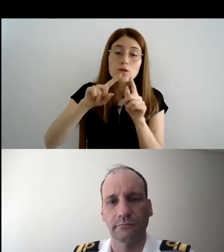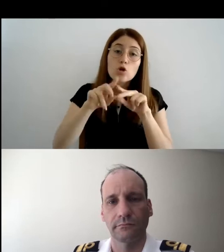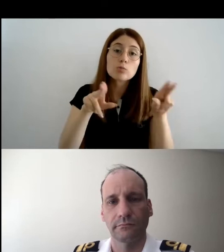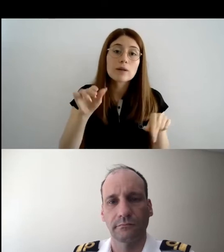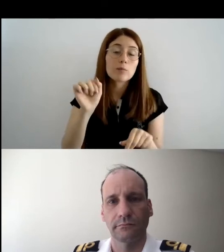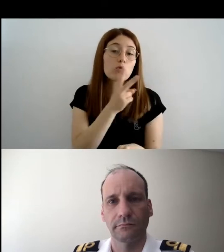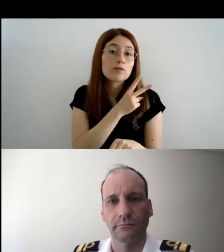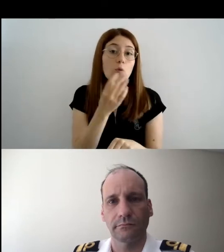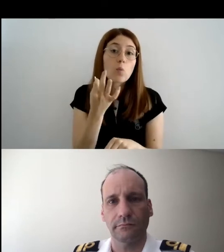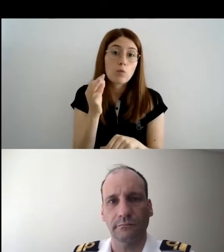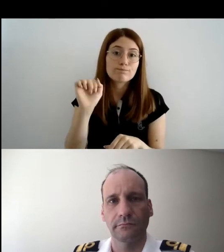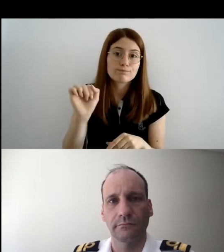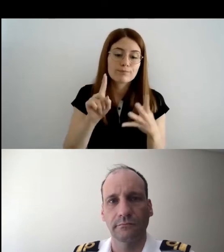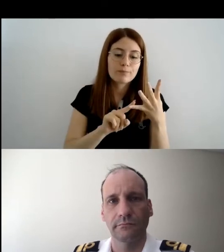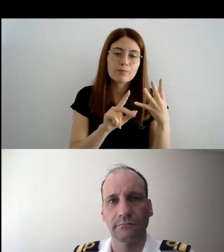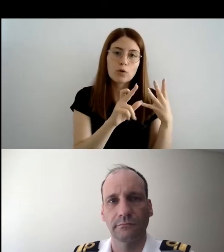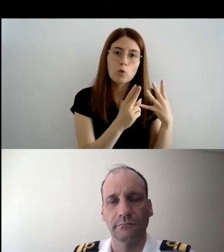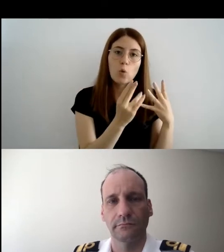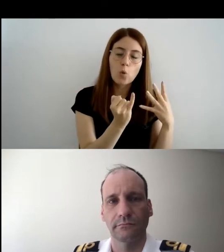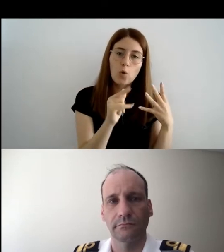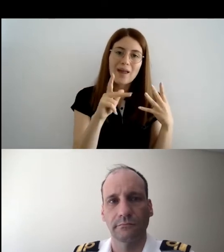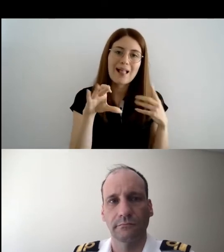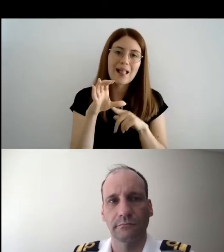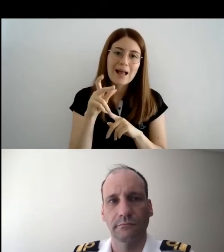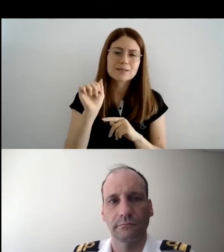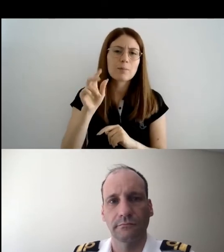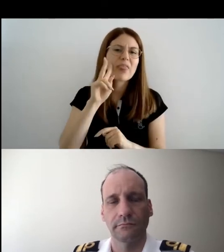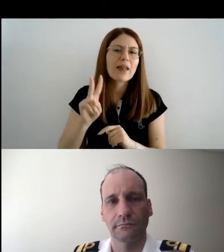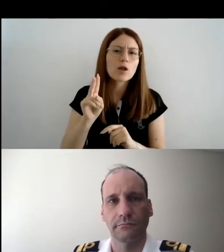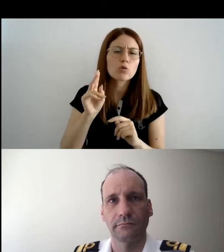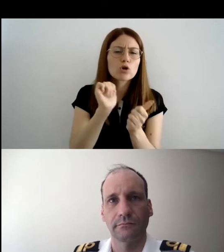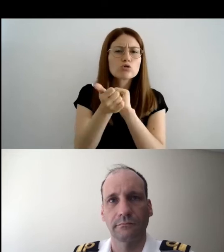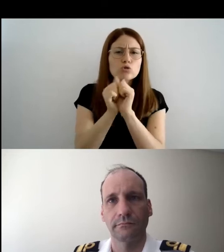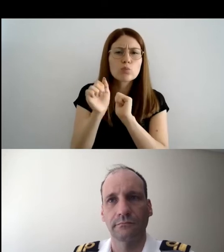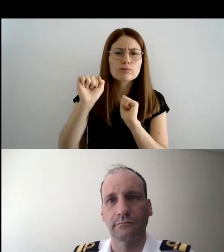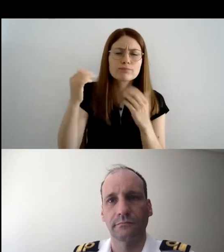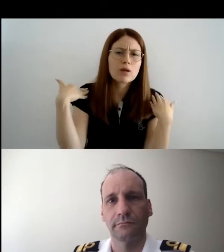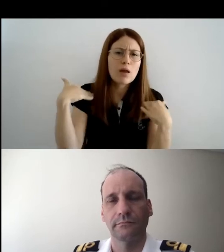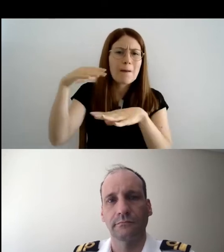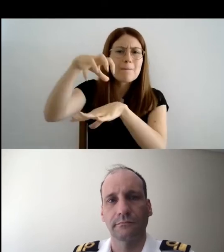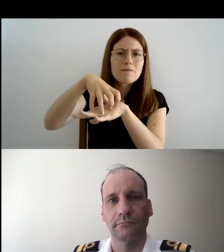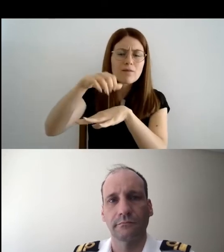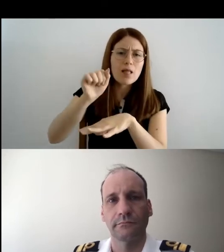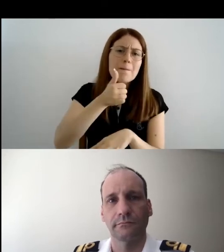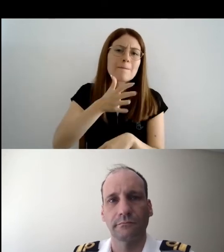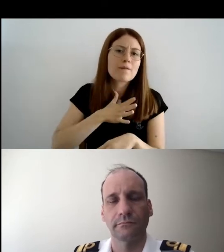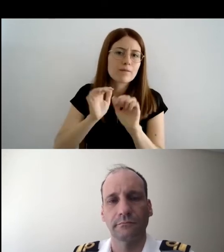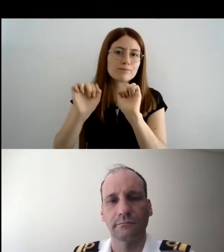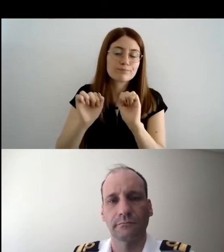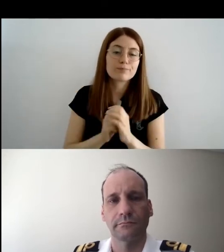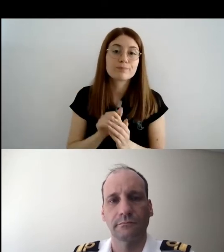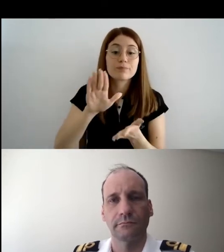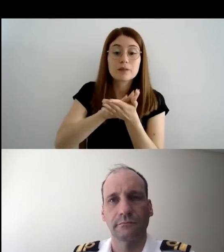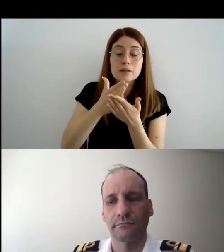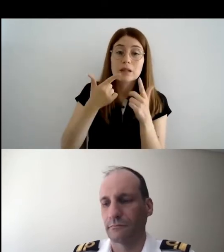EPE, e Rui Lança, diretor das modalidades de pavilhão do Sport Lisboa e Benfica. Para a interpretação para a